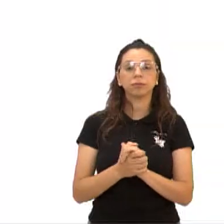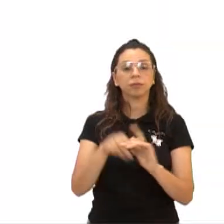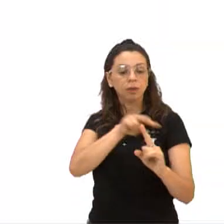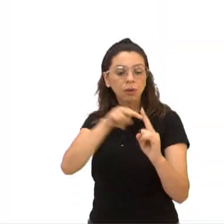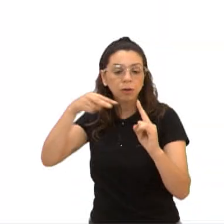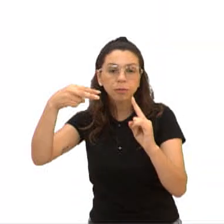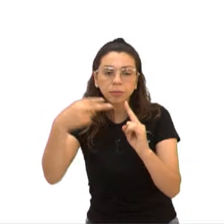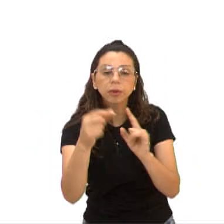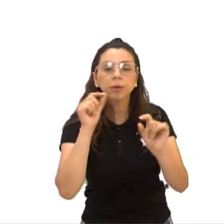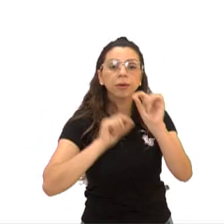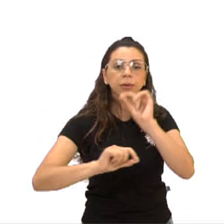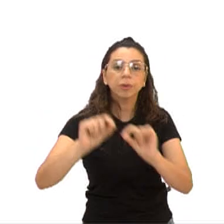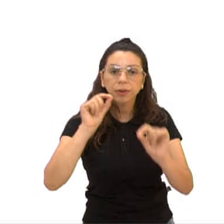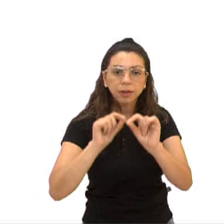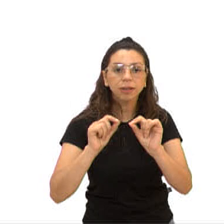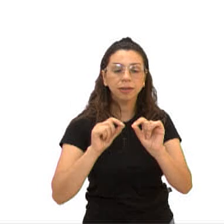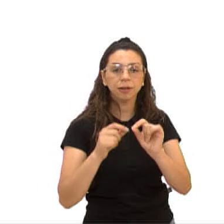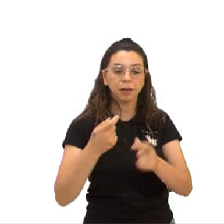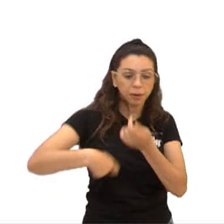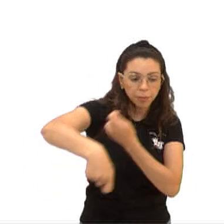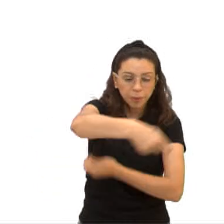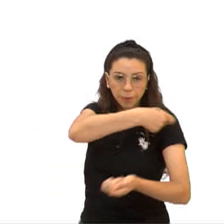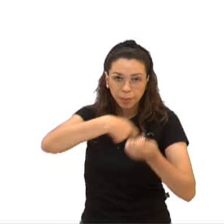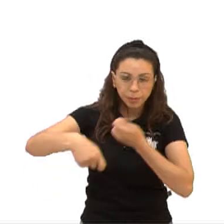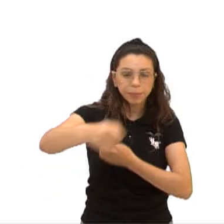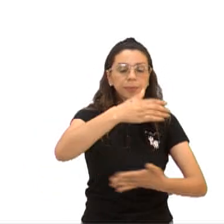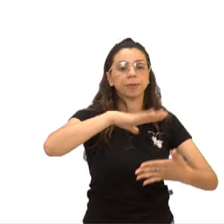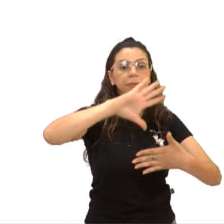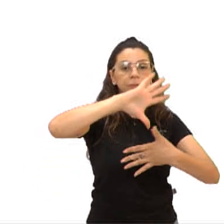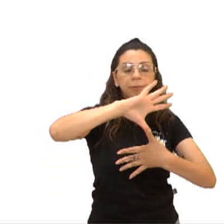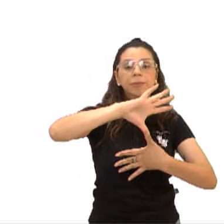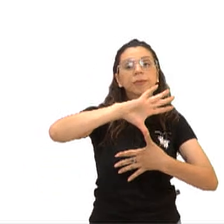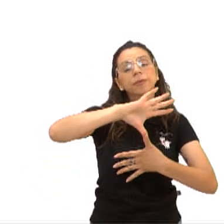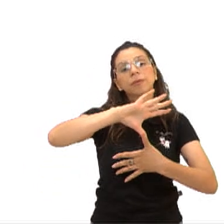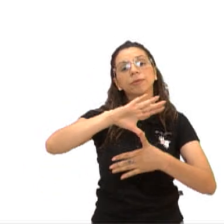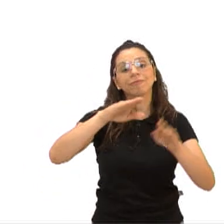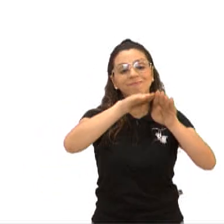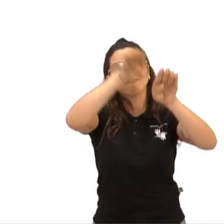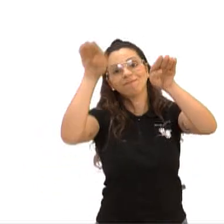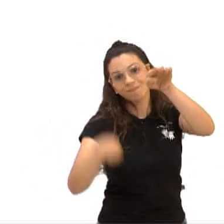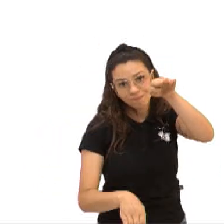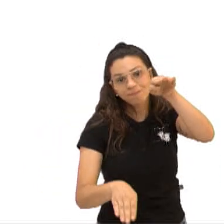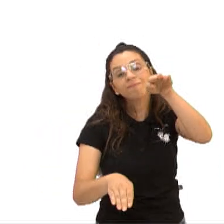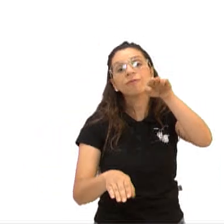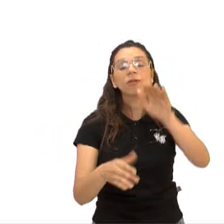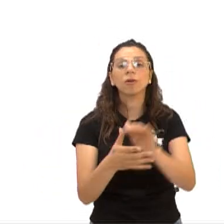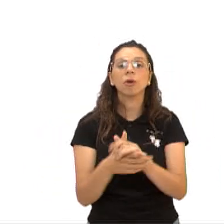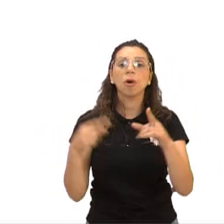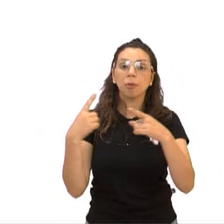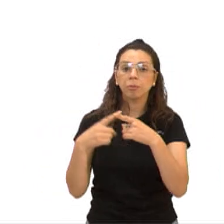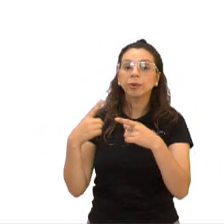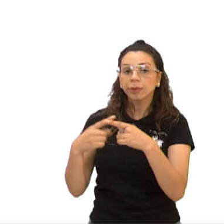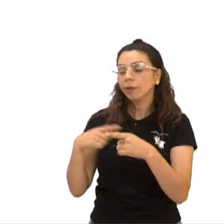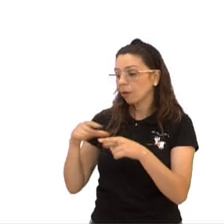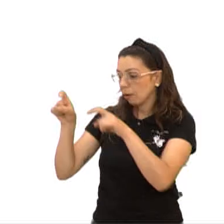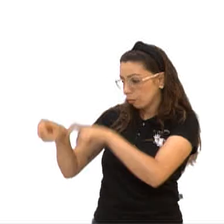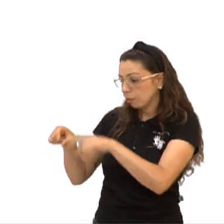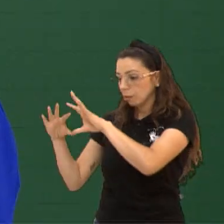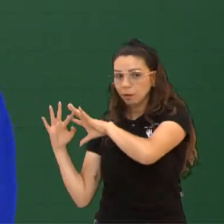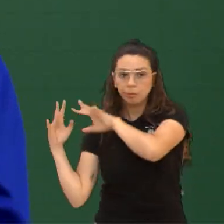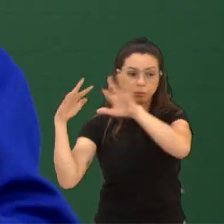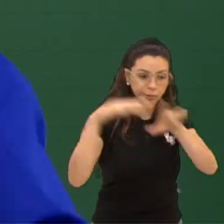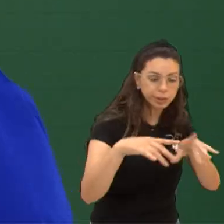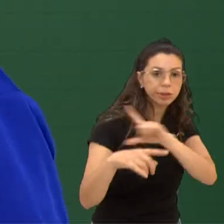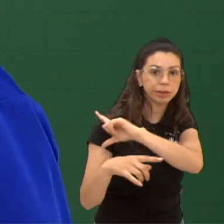e a economia do continente americano é ocupada de maneira desigual. Mesmo com o êxodo rural, alguns polos,